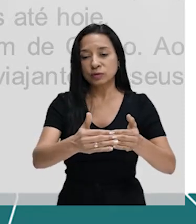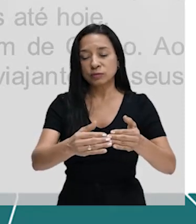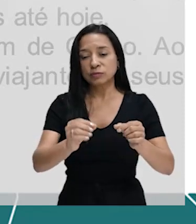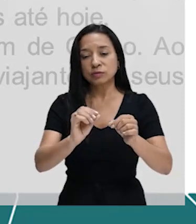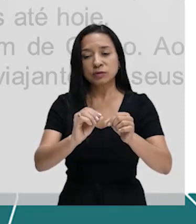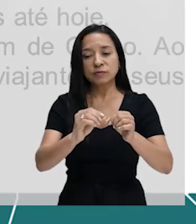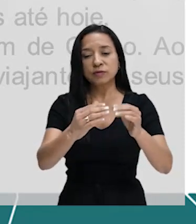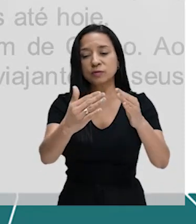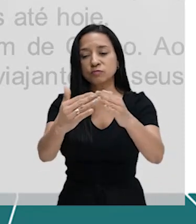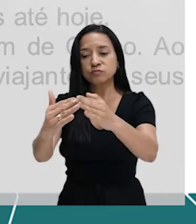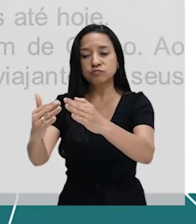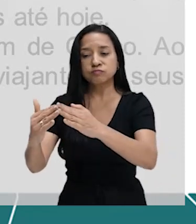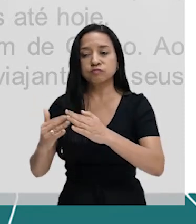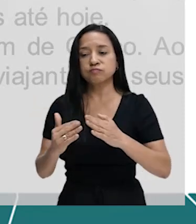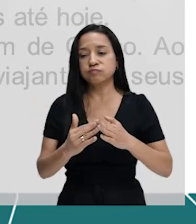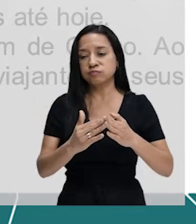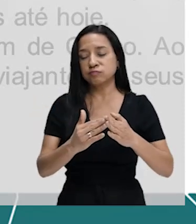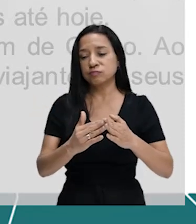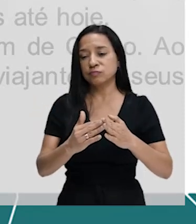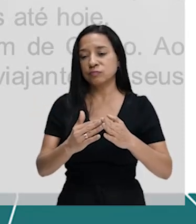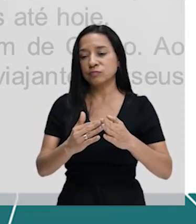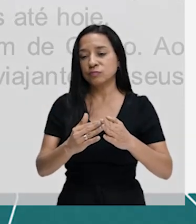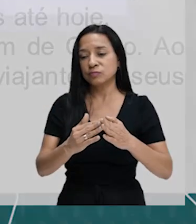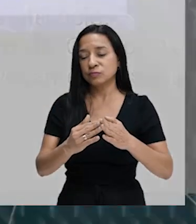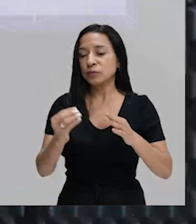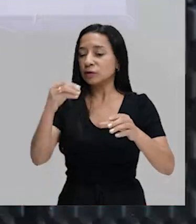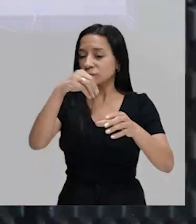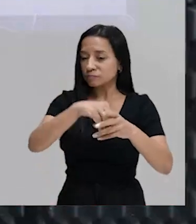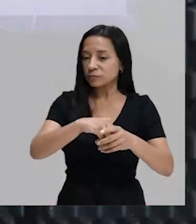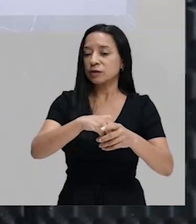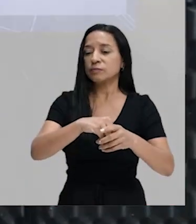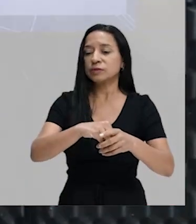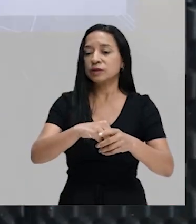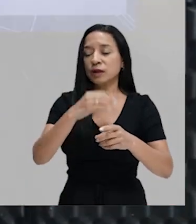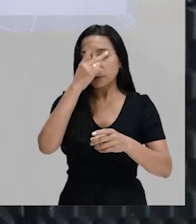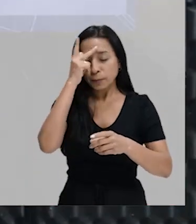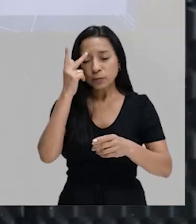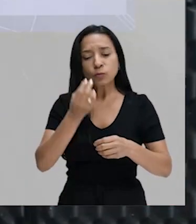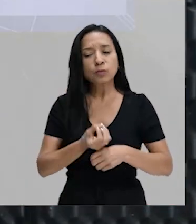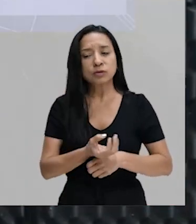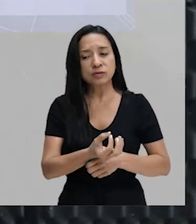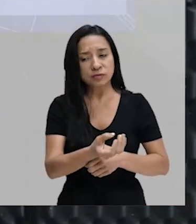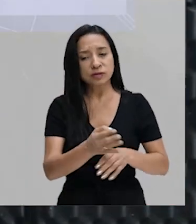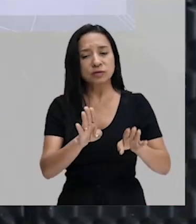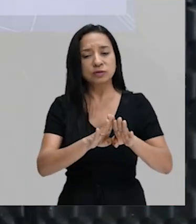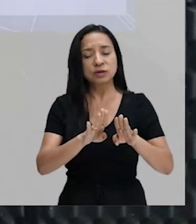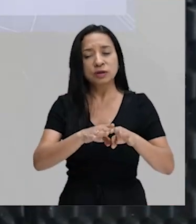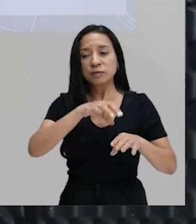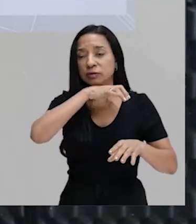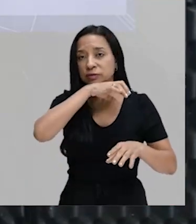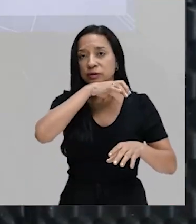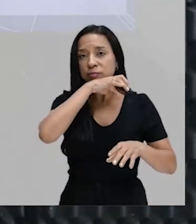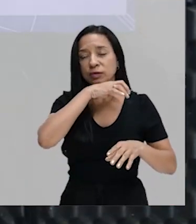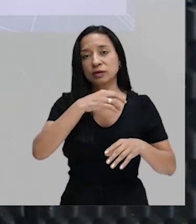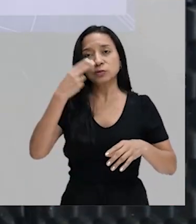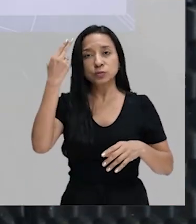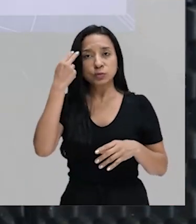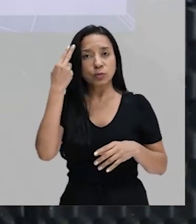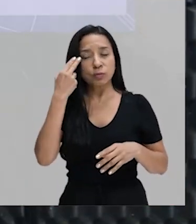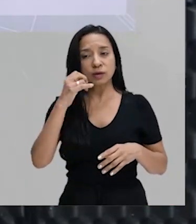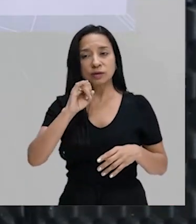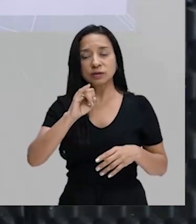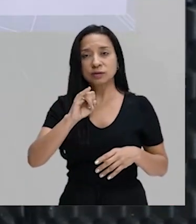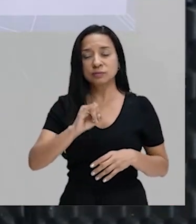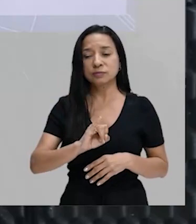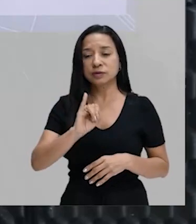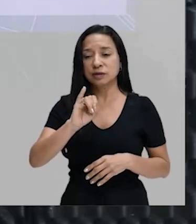edificados albergues para abrigar os viajantes e seus animais. Os animais mais comuns eram as